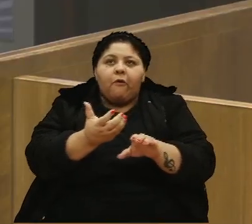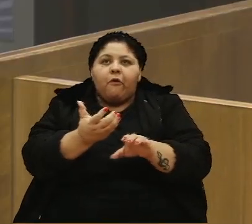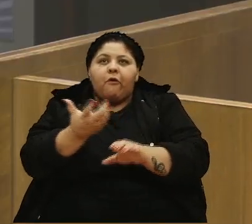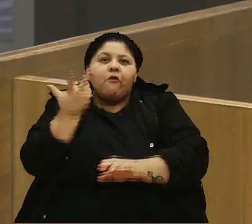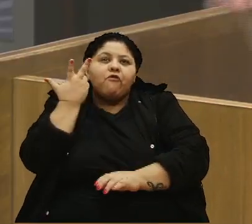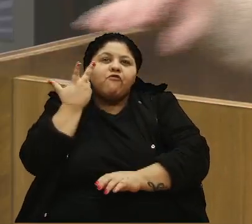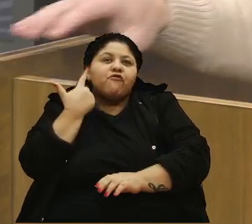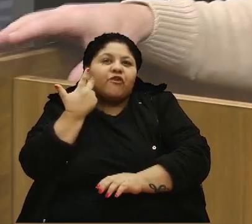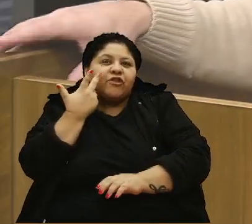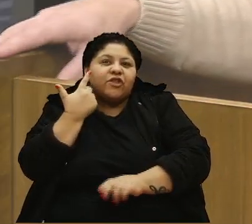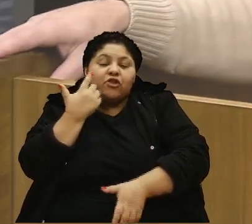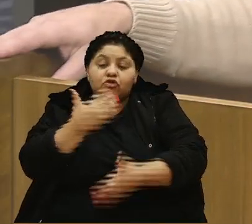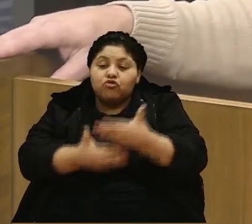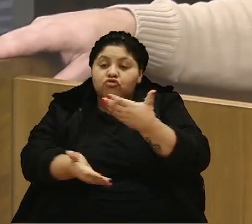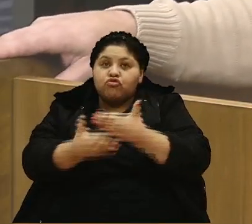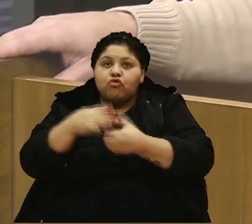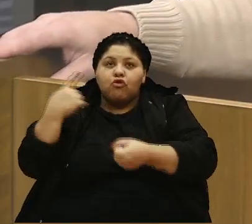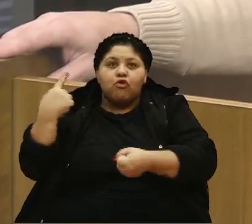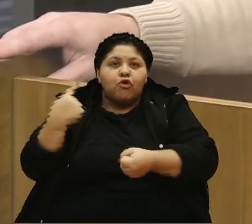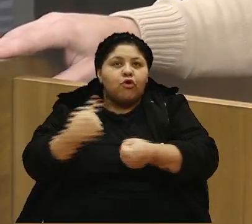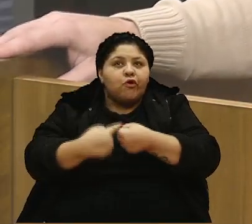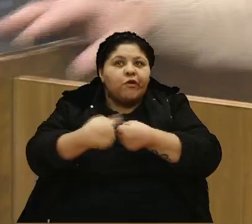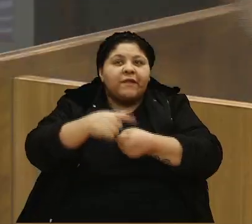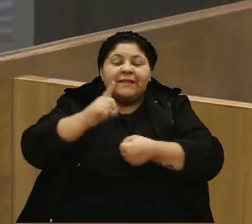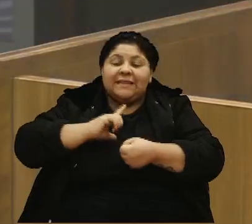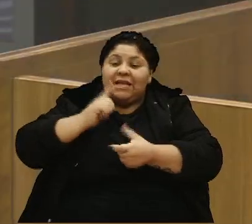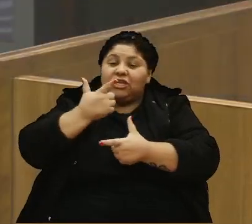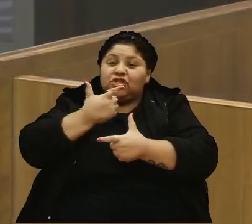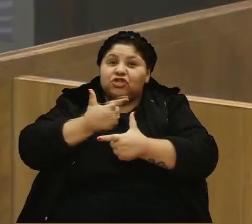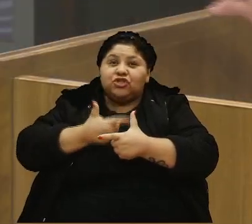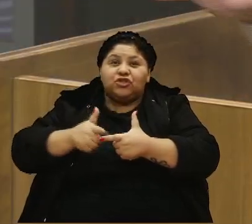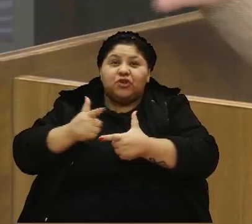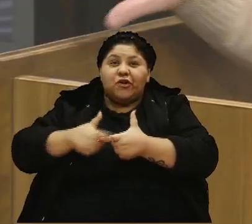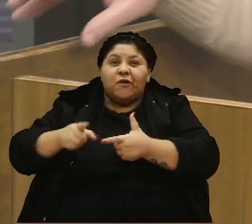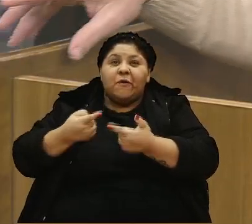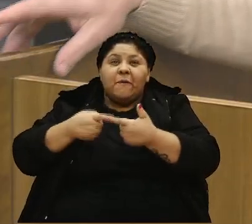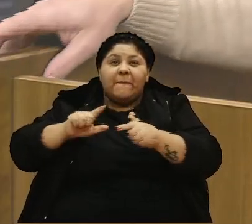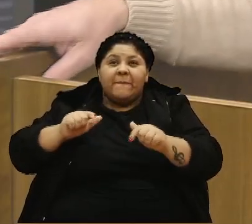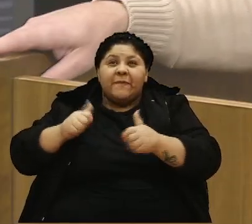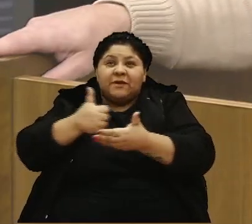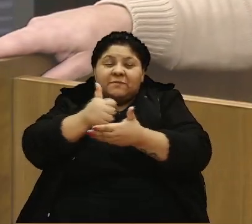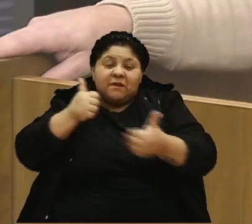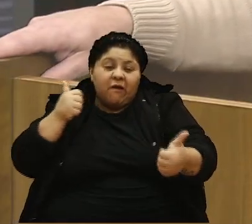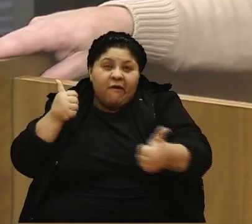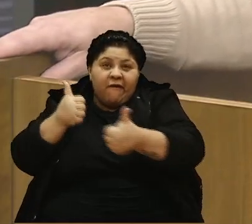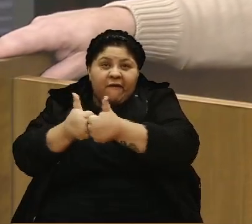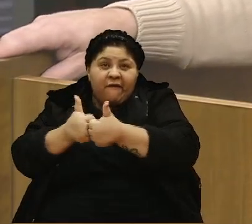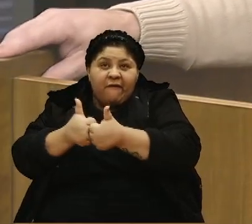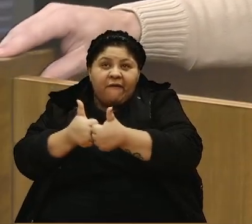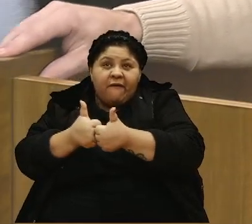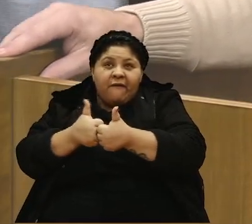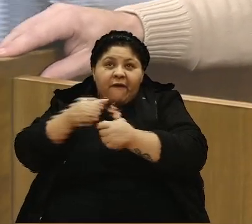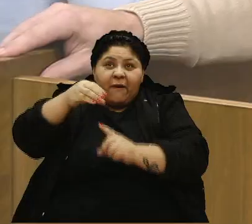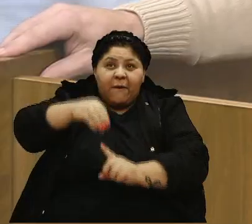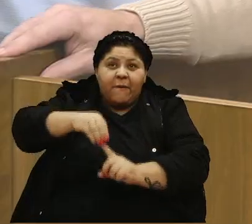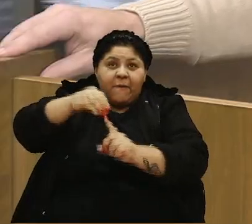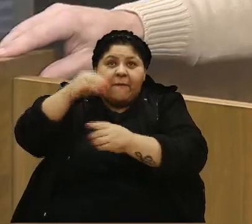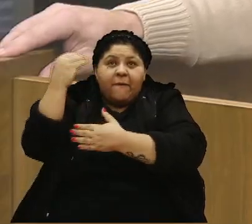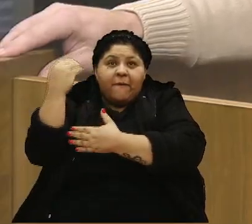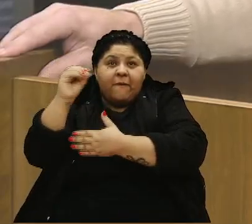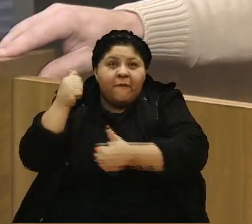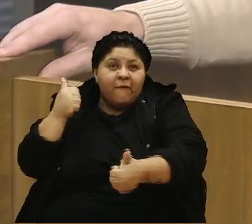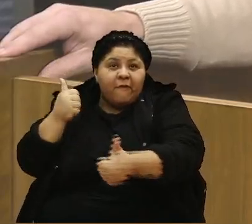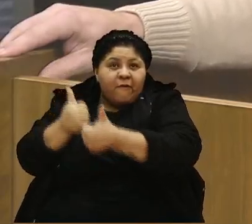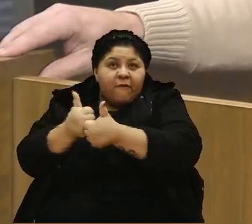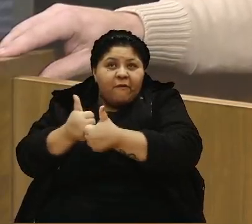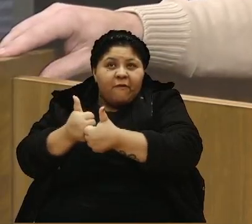que todas essas cidades passam por enorme dificuldade. Mas vamos se basear aqui pertinho, do lado, a capital Porto Alegre, do lado um